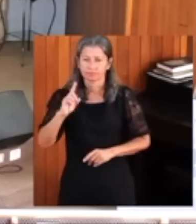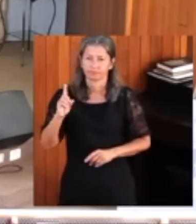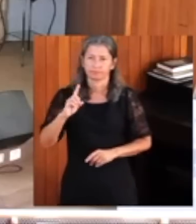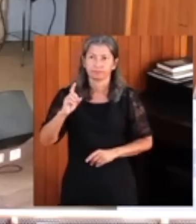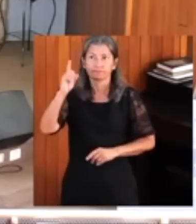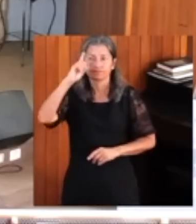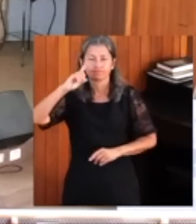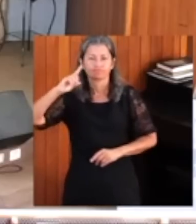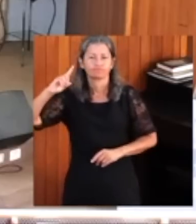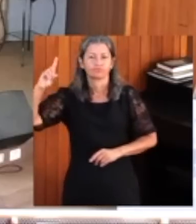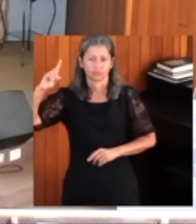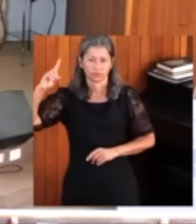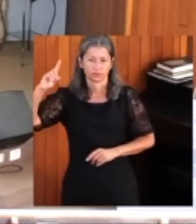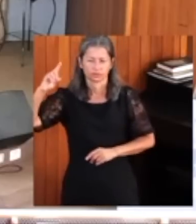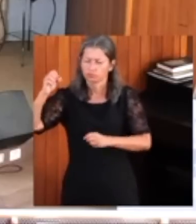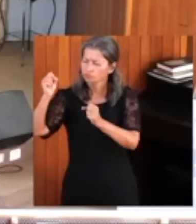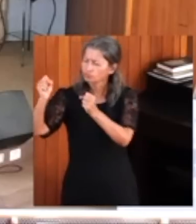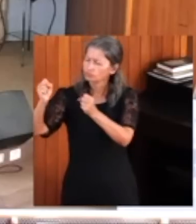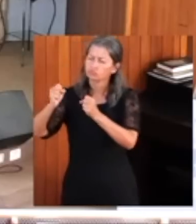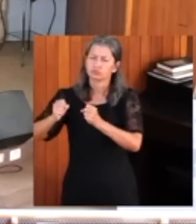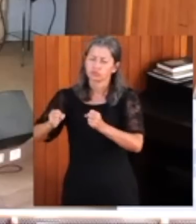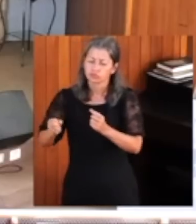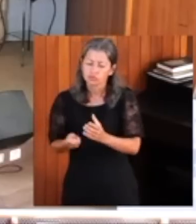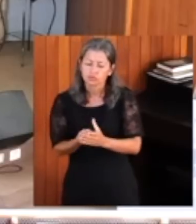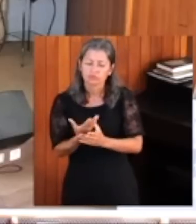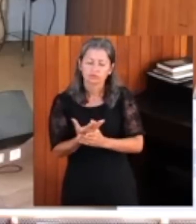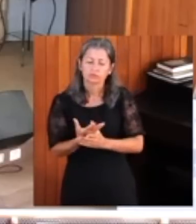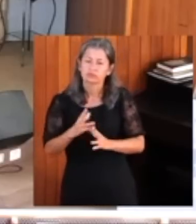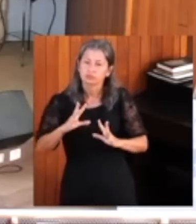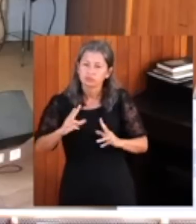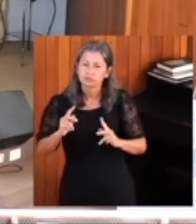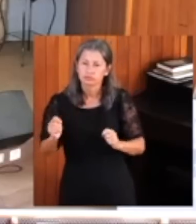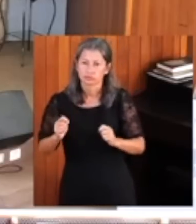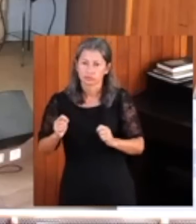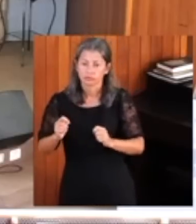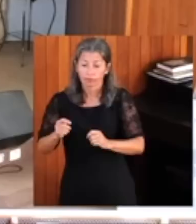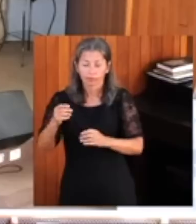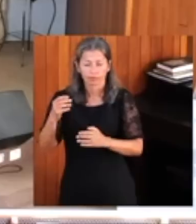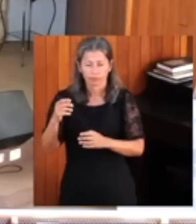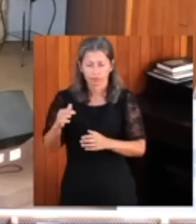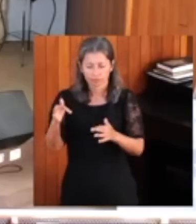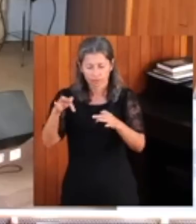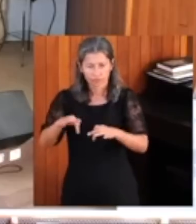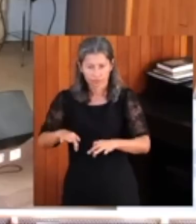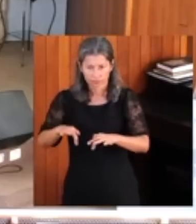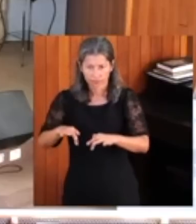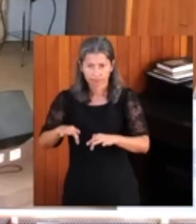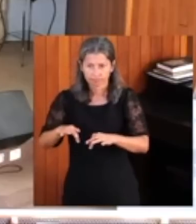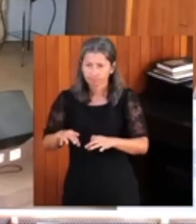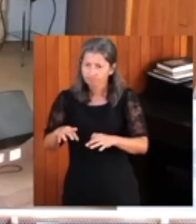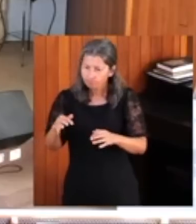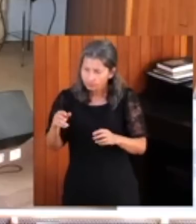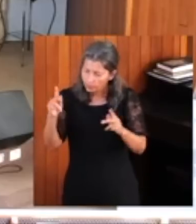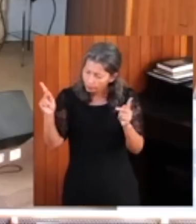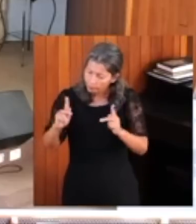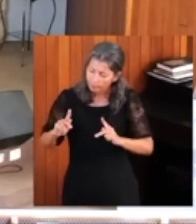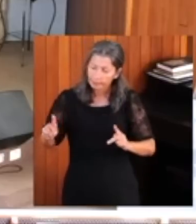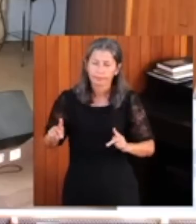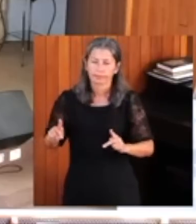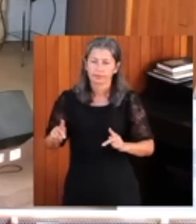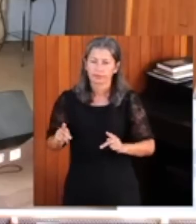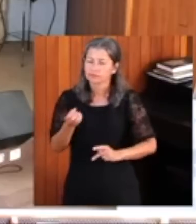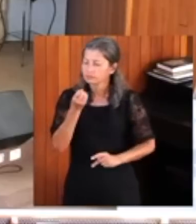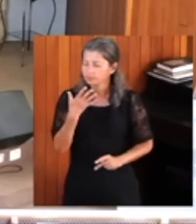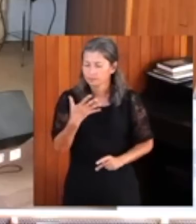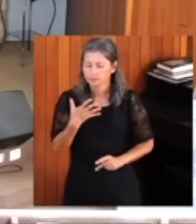governo, eu sou o Deus Criador Todo-Poderoso, e no fim tudo vai dar certo. Essa é a promessa. Então, antes de avançar aqui